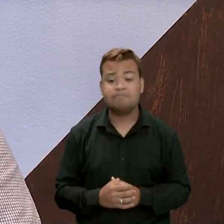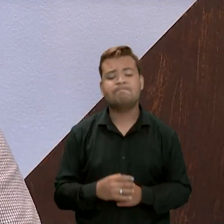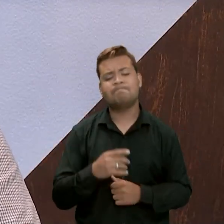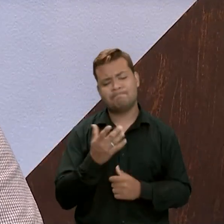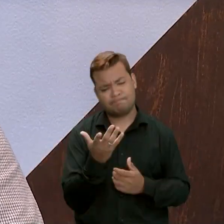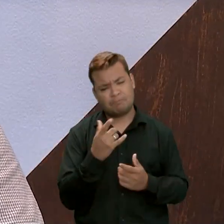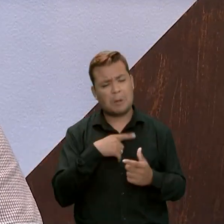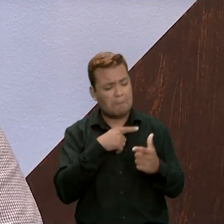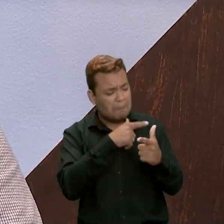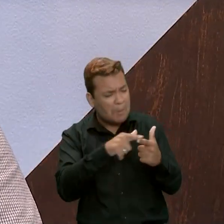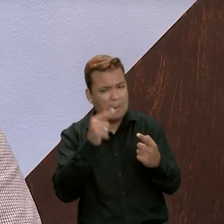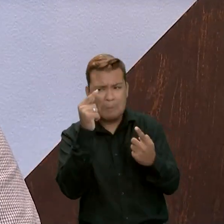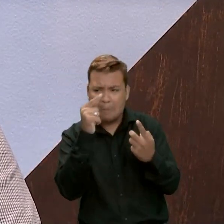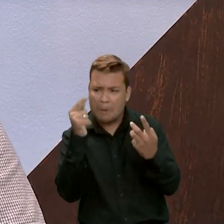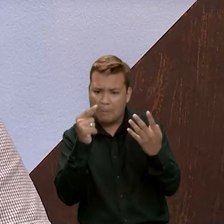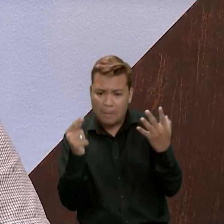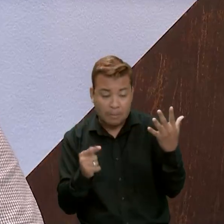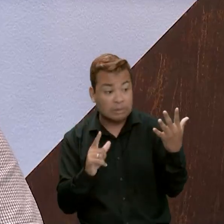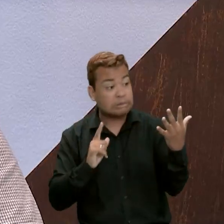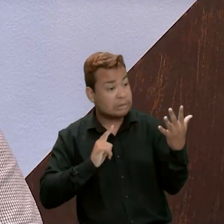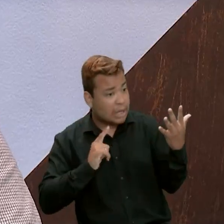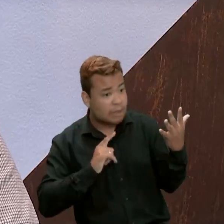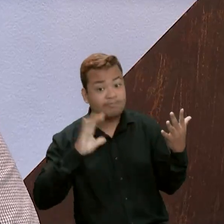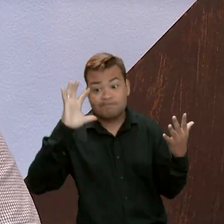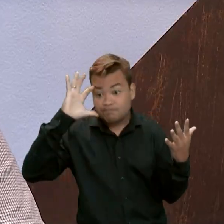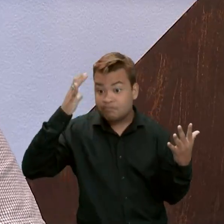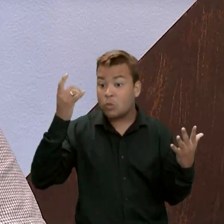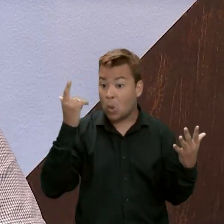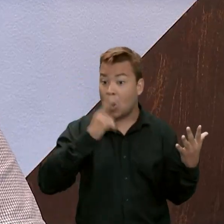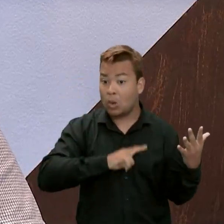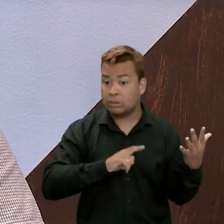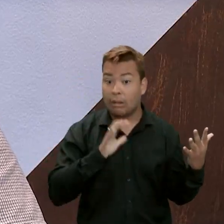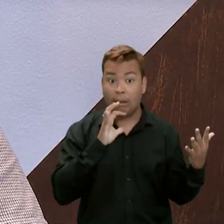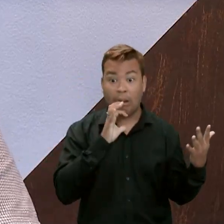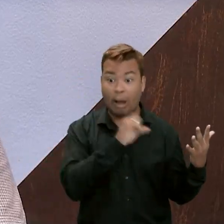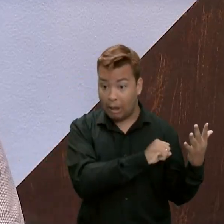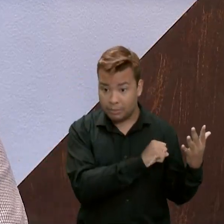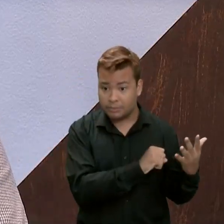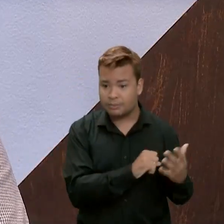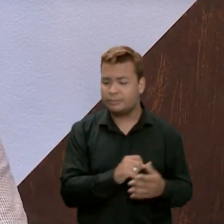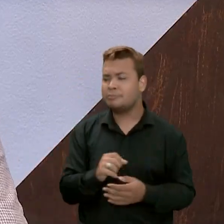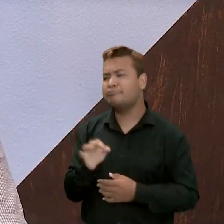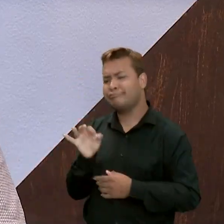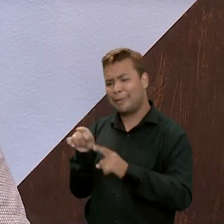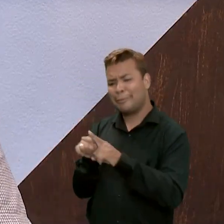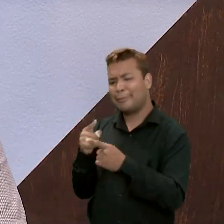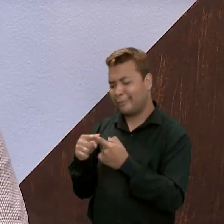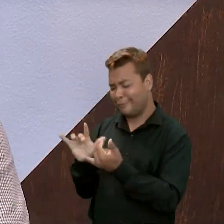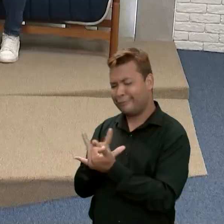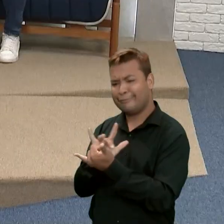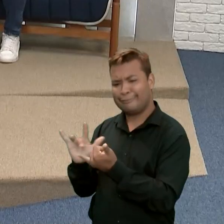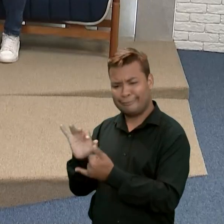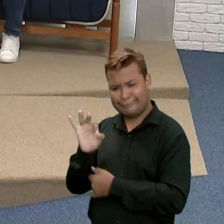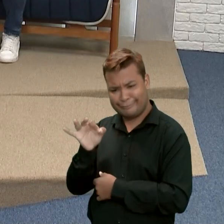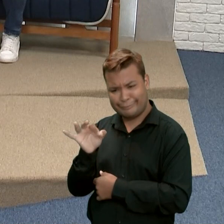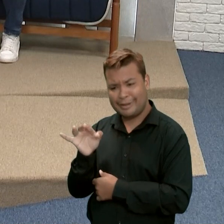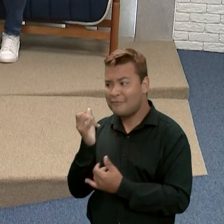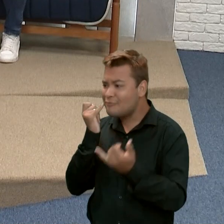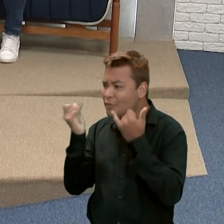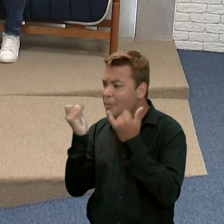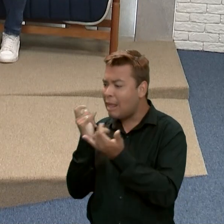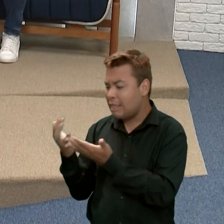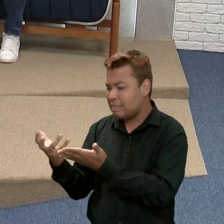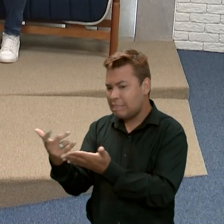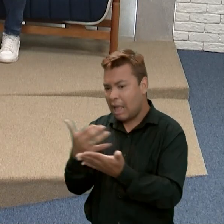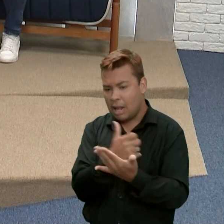problemas pontuais de uma forma muito mais rápida, né? Porque está ali na palma da mão também, né? Exatamente. A gente percebe que esses dados, eles